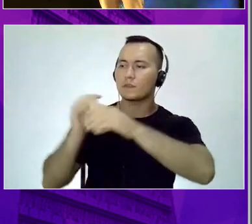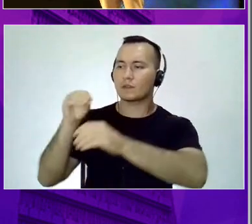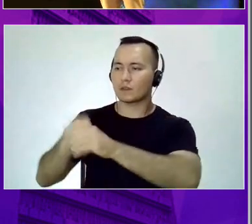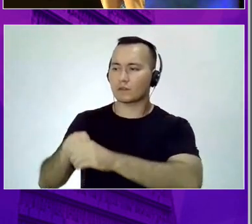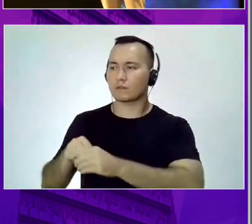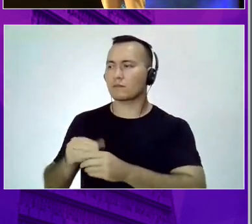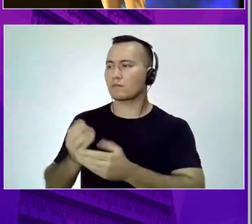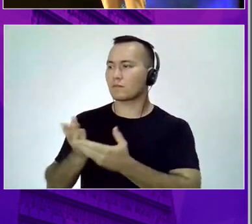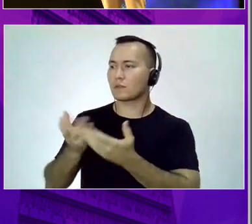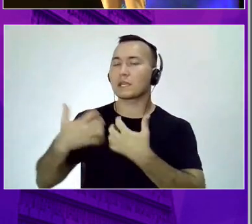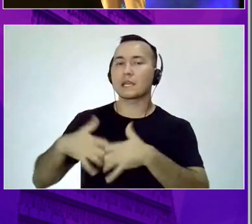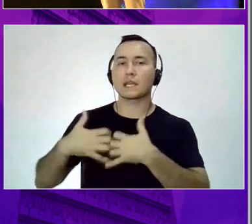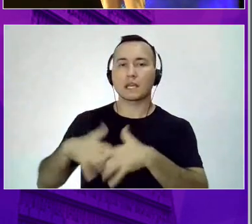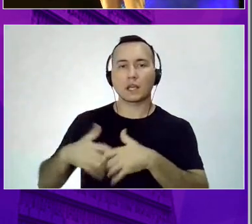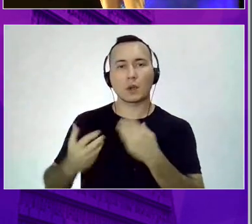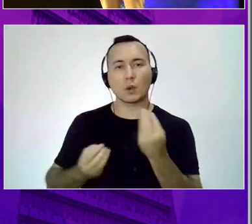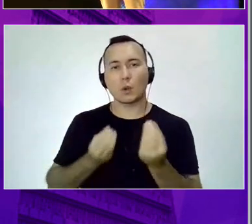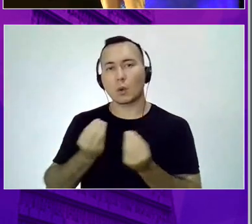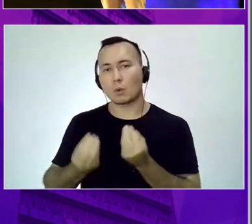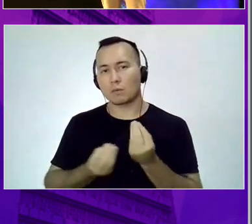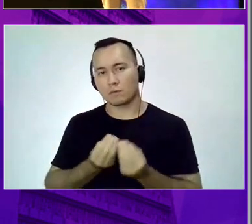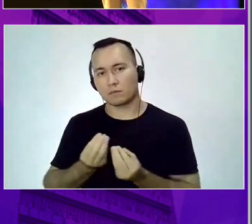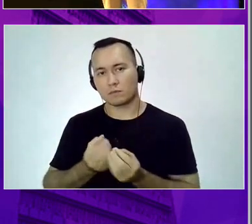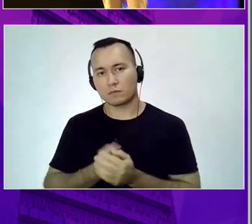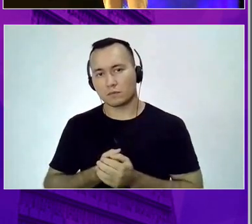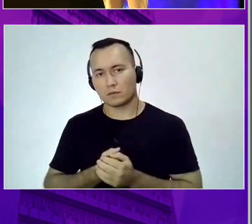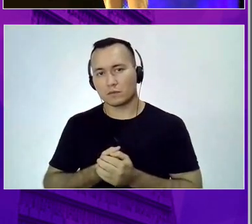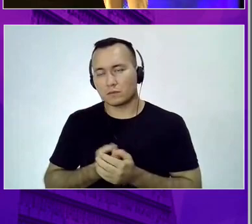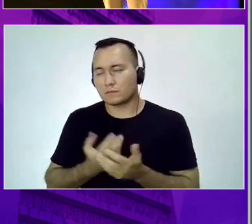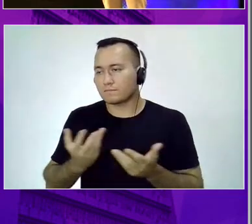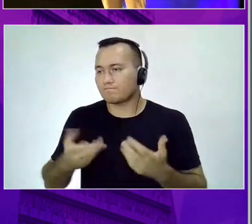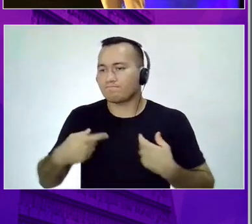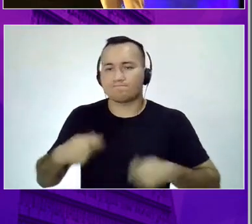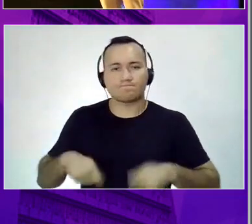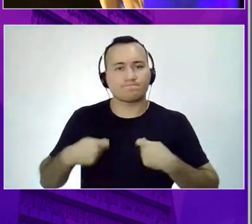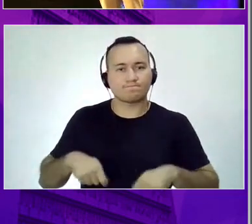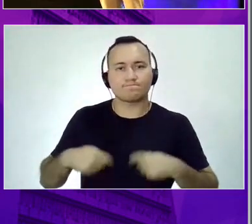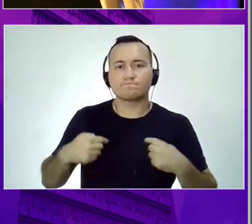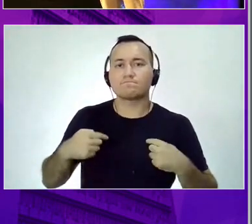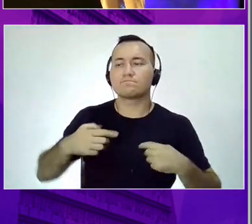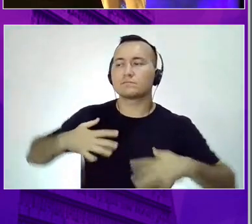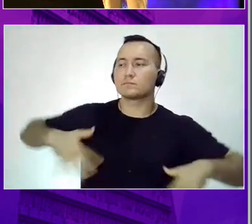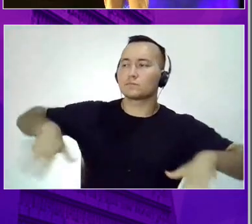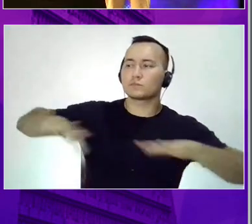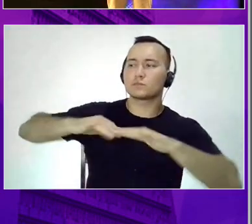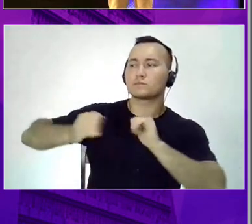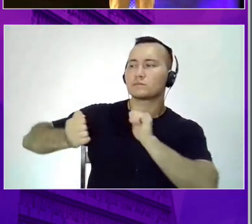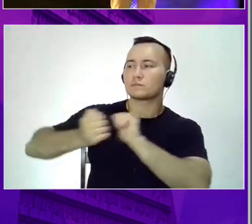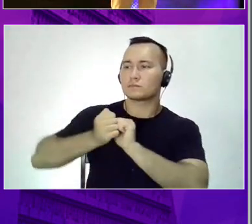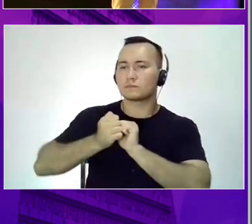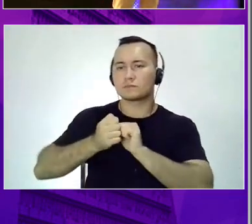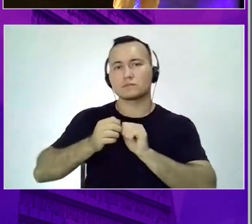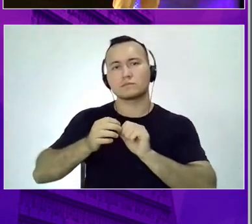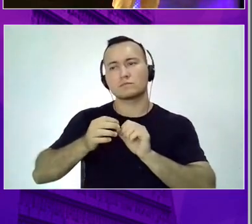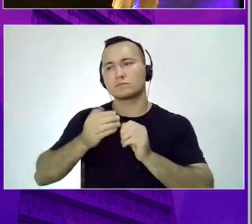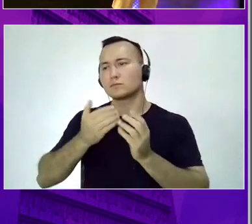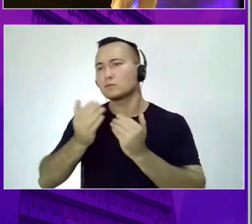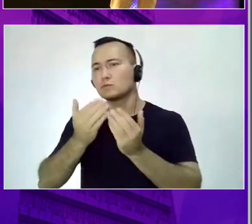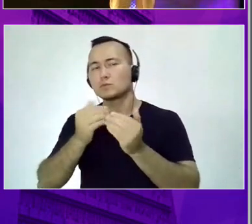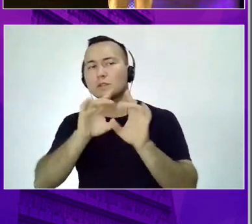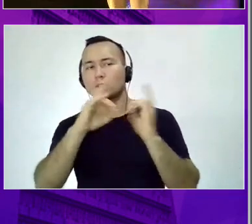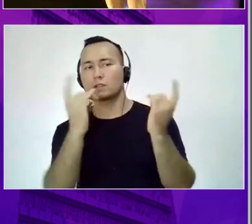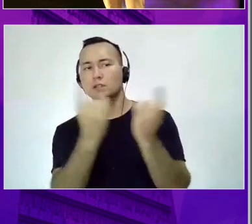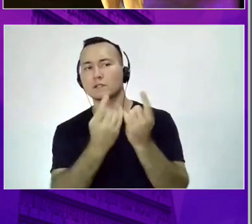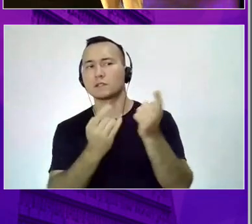um time super capacitado, se esse time não conseguisse navegar na empresa. Não conseguisse conversar com o time de arquitetura, não conseguisse conversar com o time